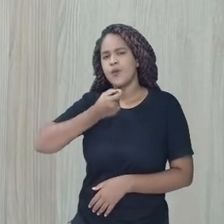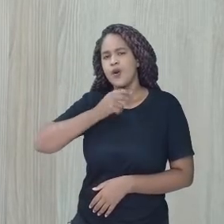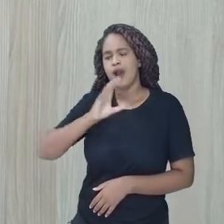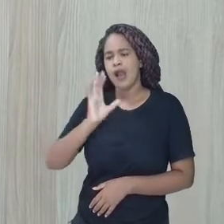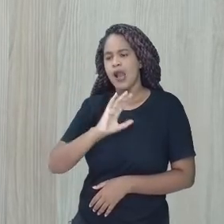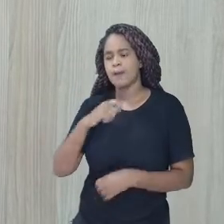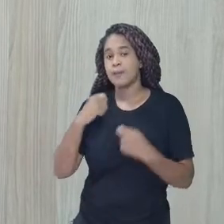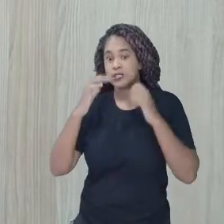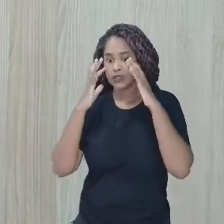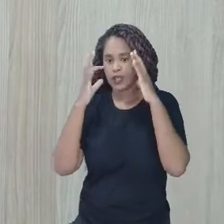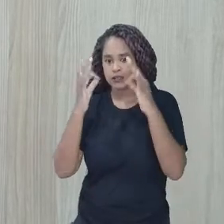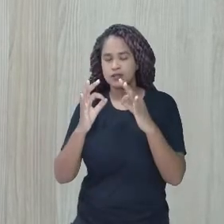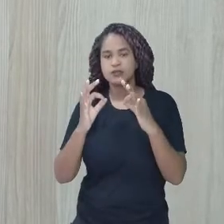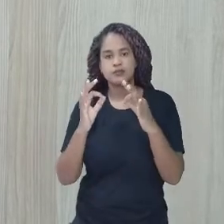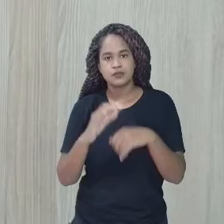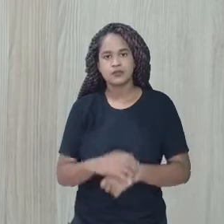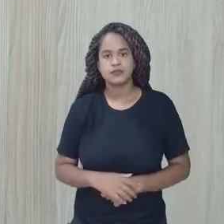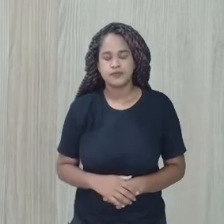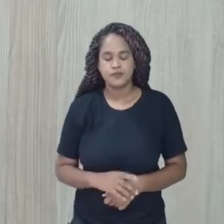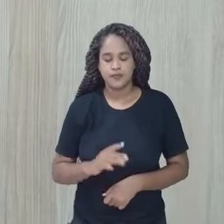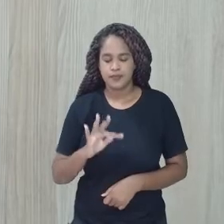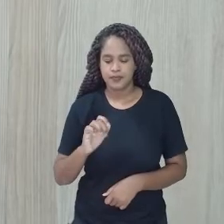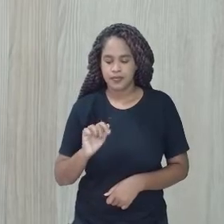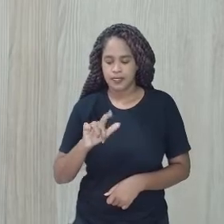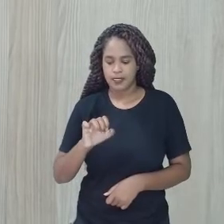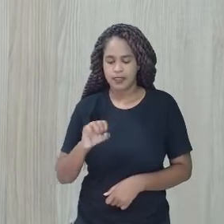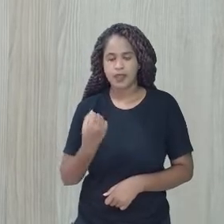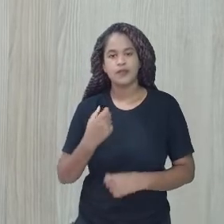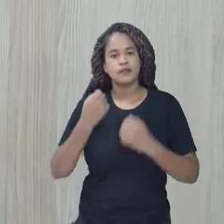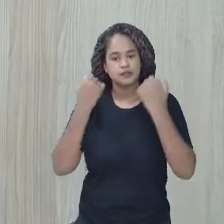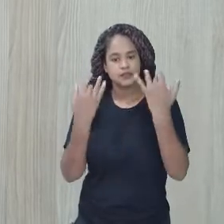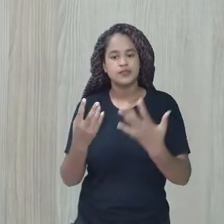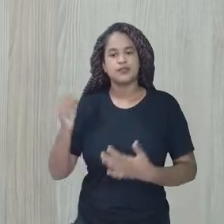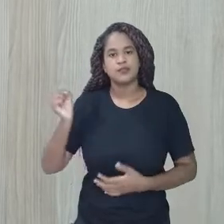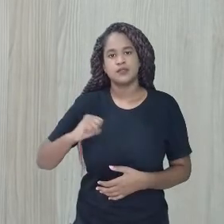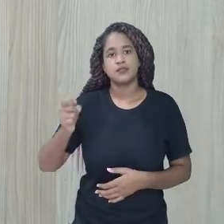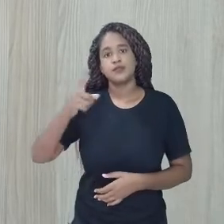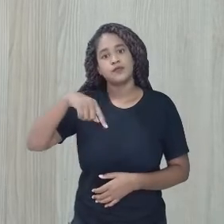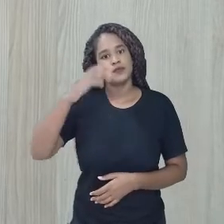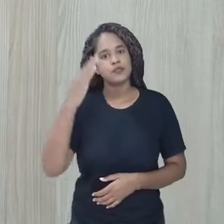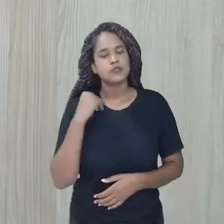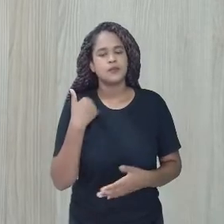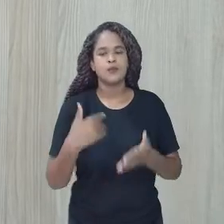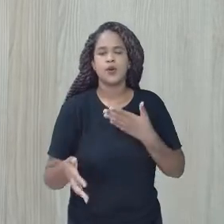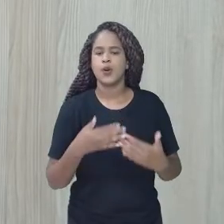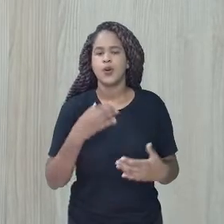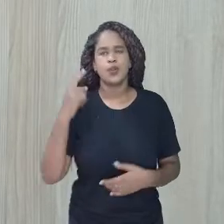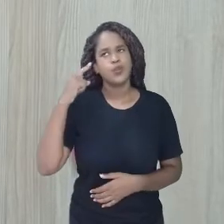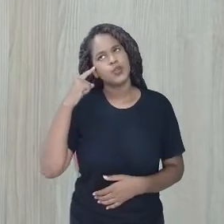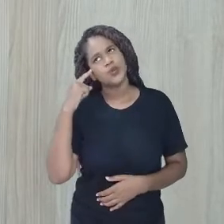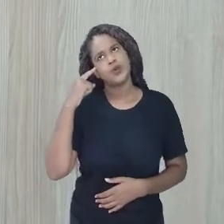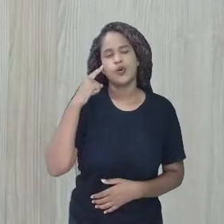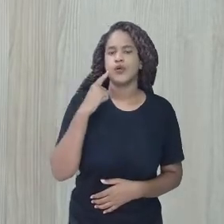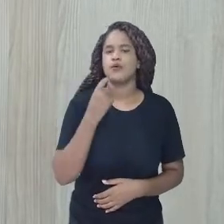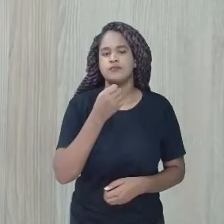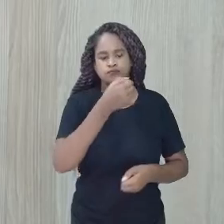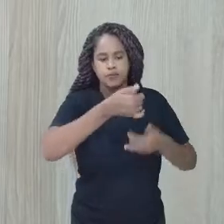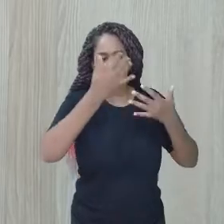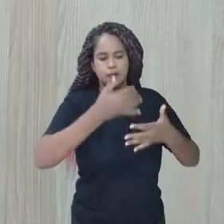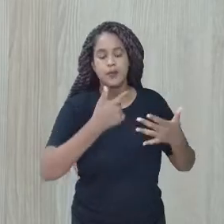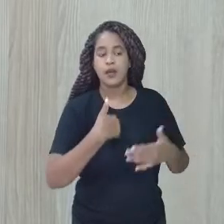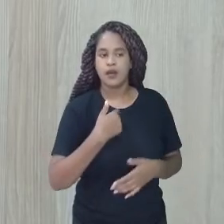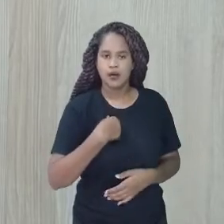estar um pouquinho mais ligado. E aí Thales falou que sim. Então vocês já sabem, qualquer dúvida, comentário. Estou aqui no